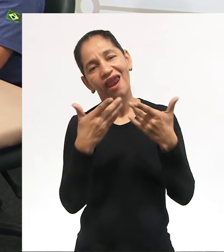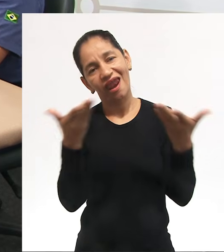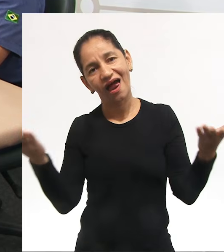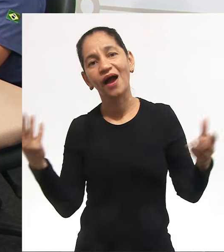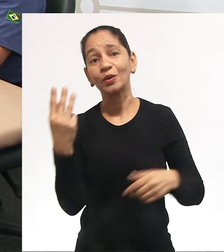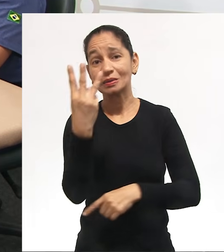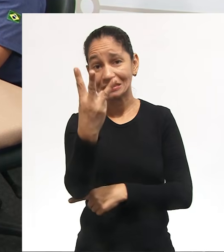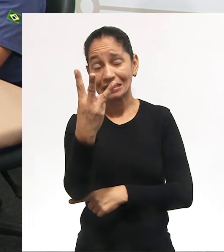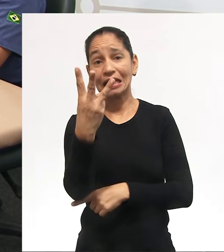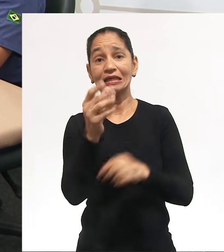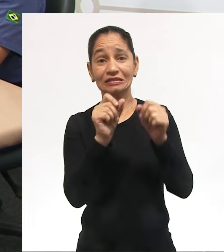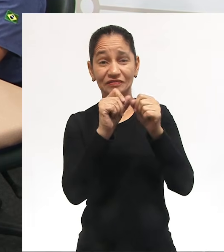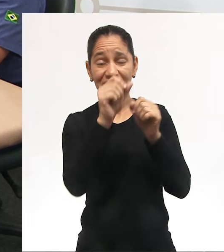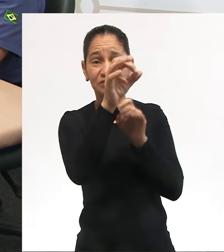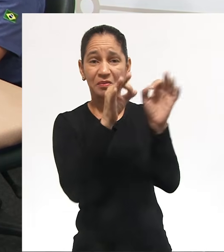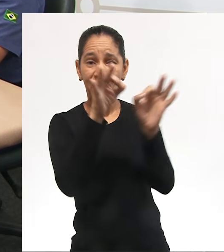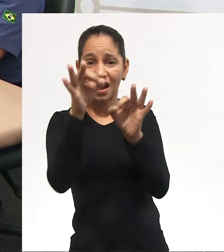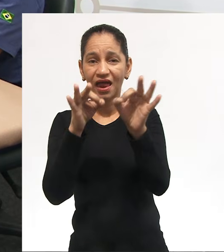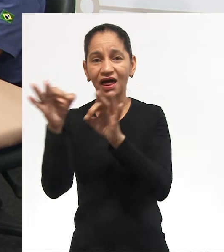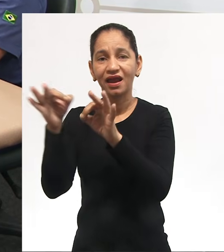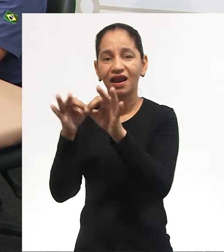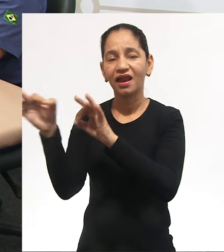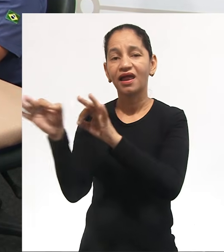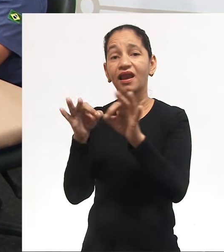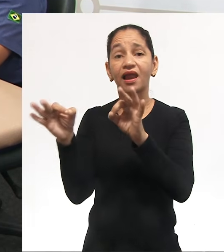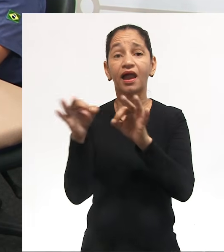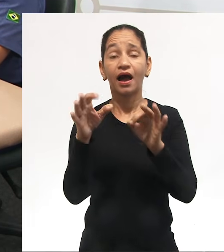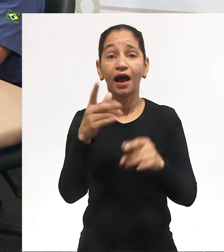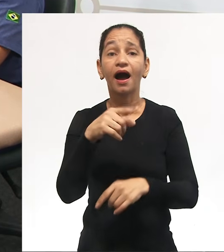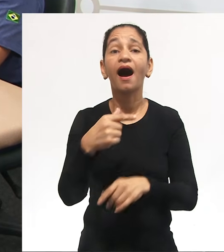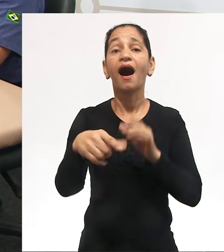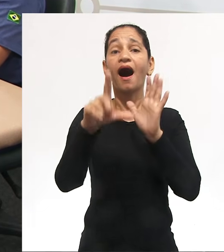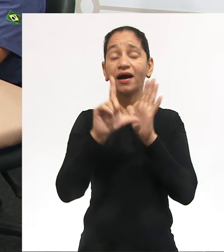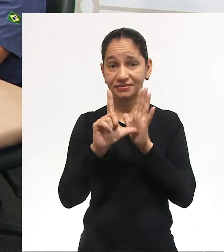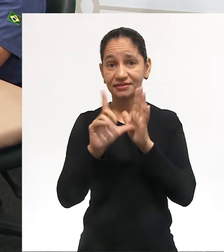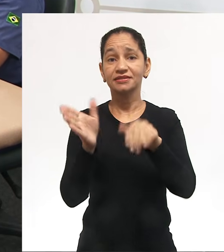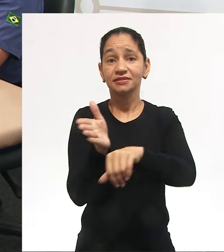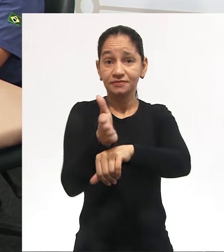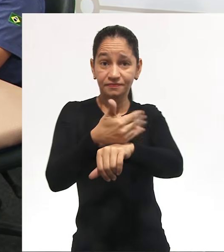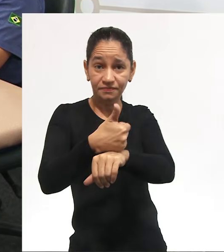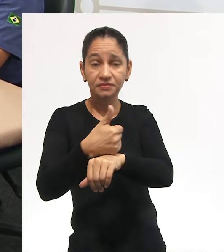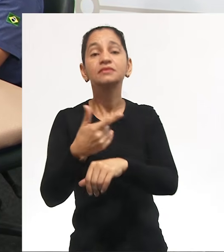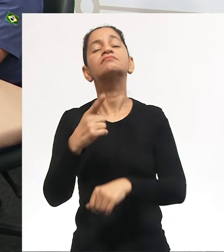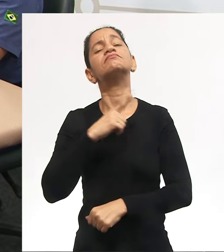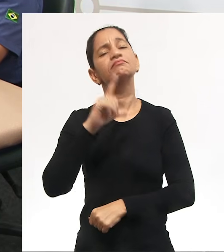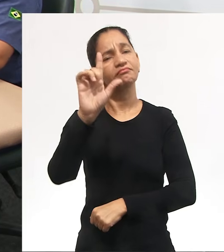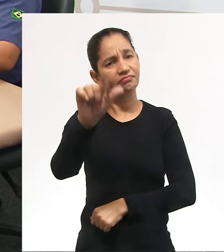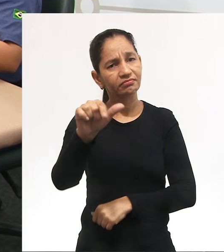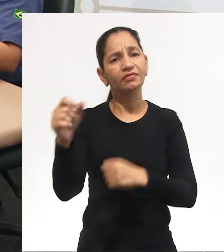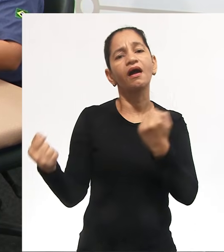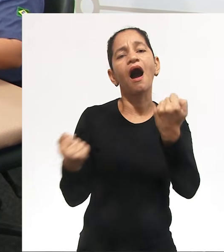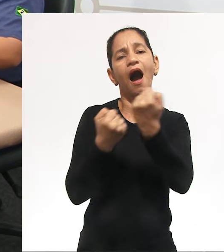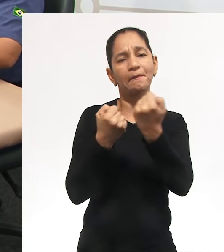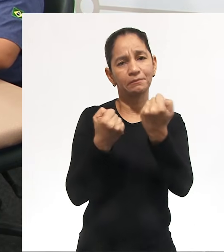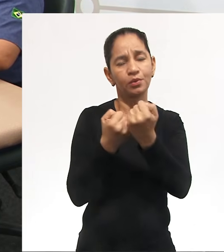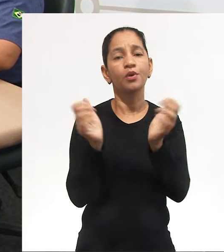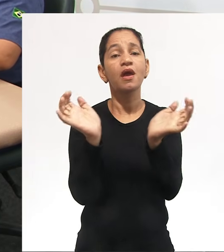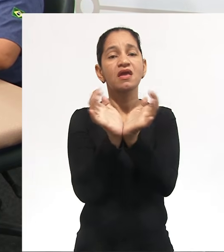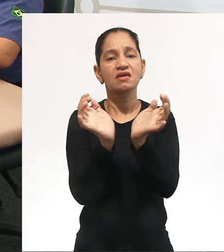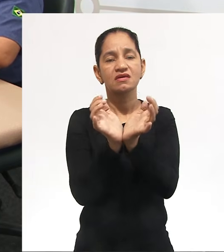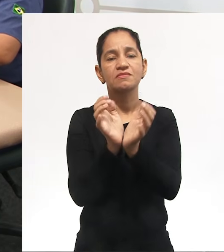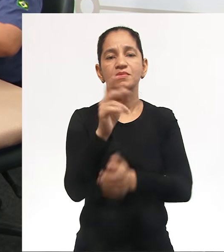as professoras, nós 3 ali fazendo todo né, a parte, e aí teve também a ajuda das outras professoras,